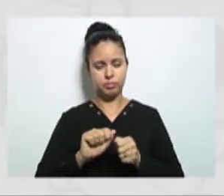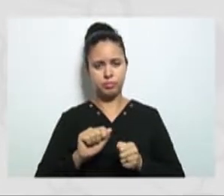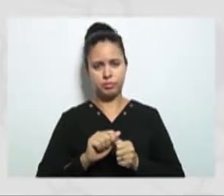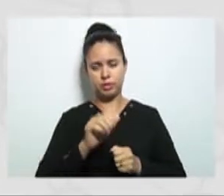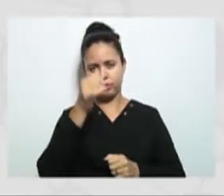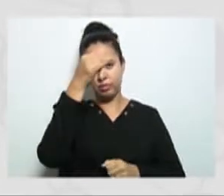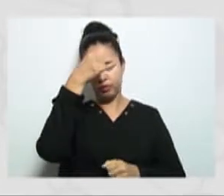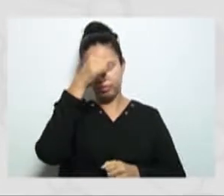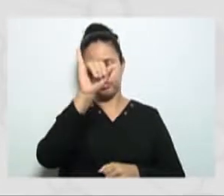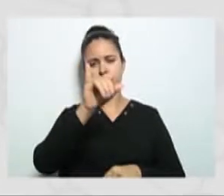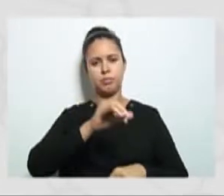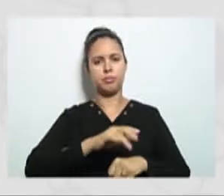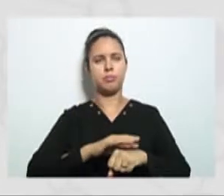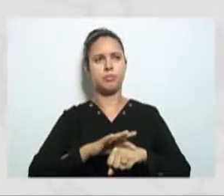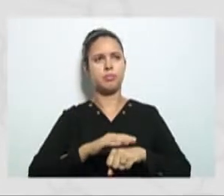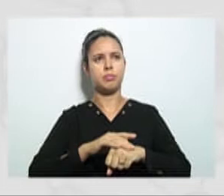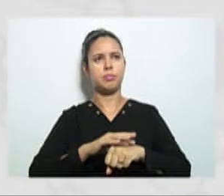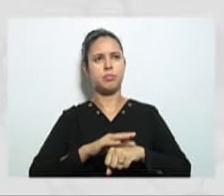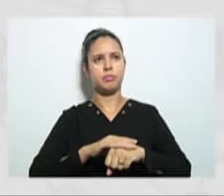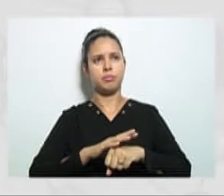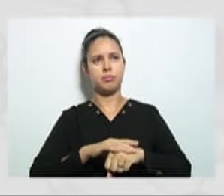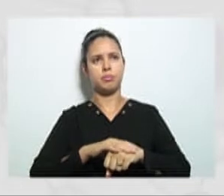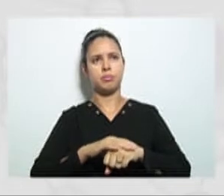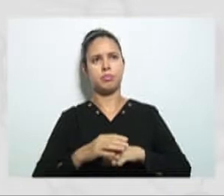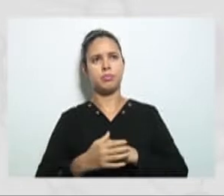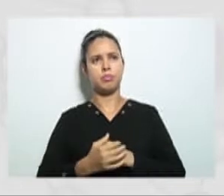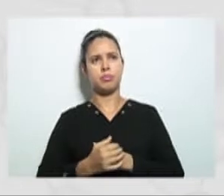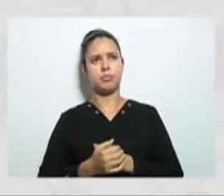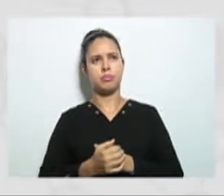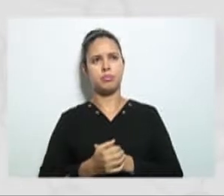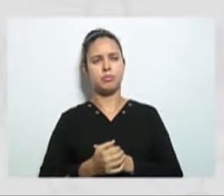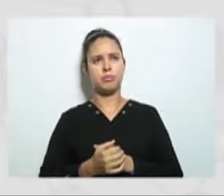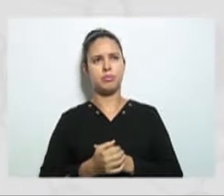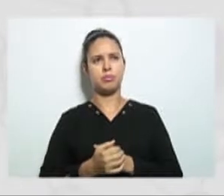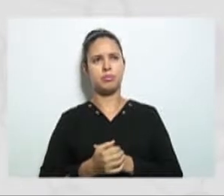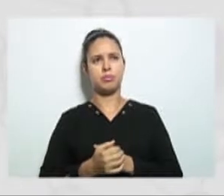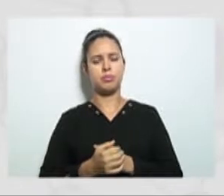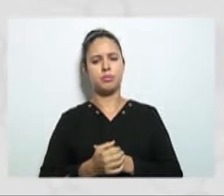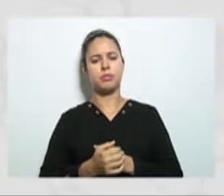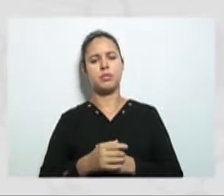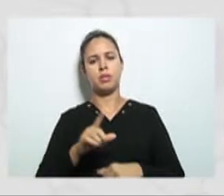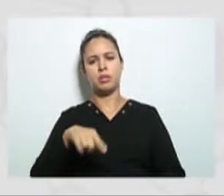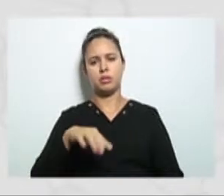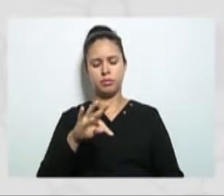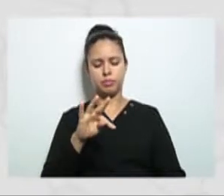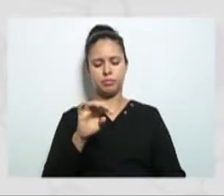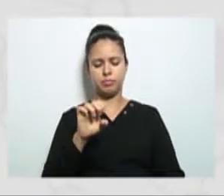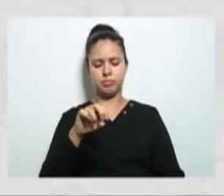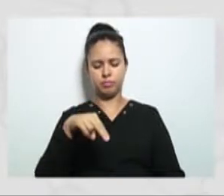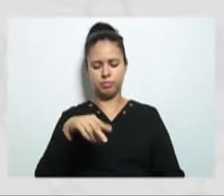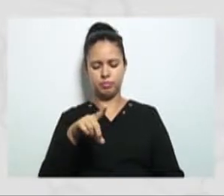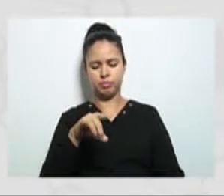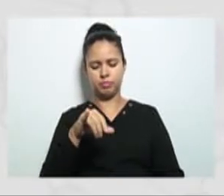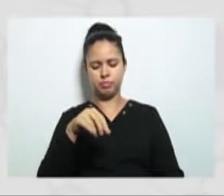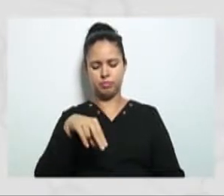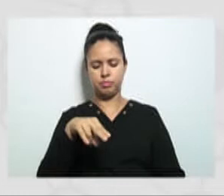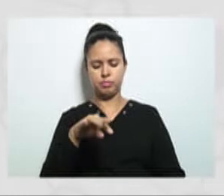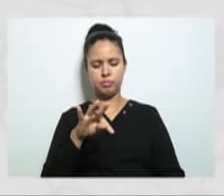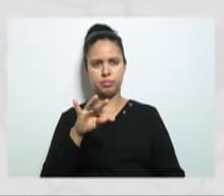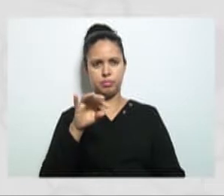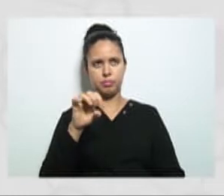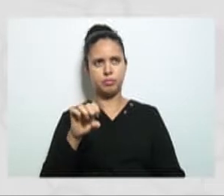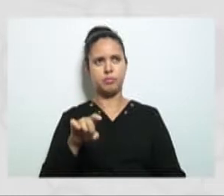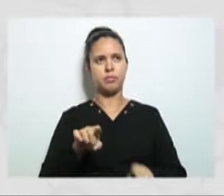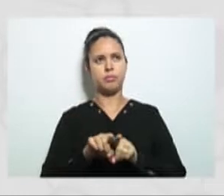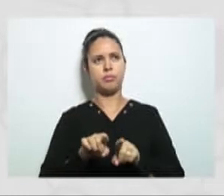evitar essas doenças aqui, ó, a síndrome do túnel de carpo, que é a tendinite, Ler-Dort, que é o